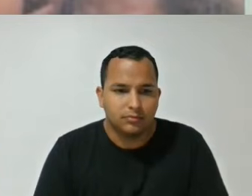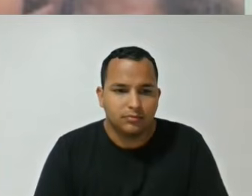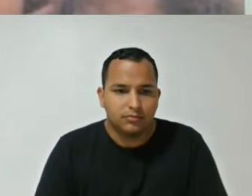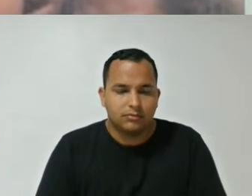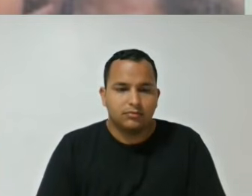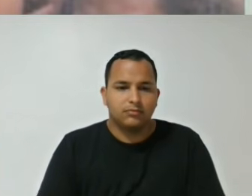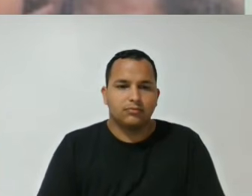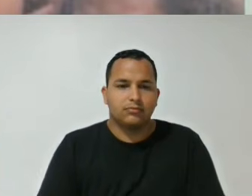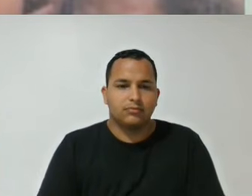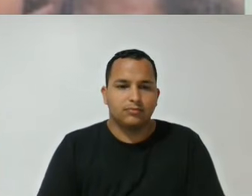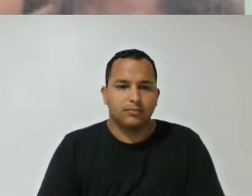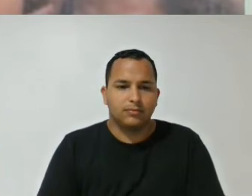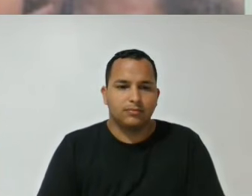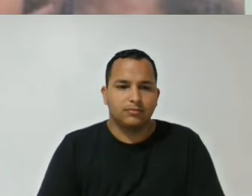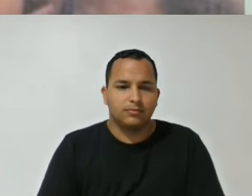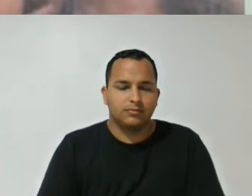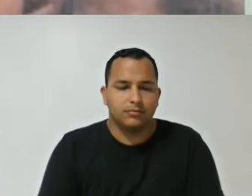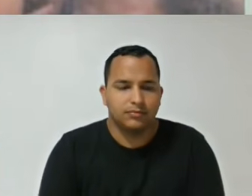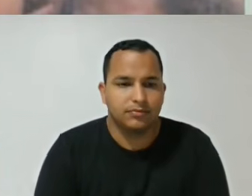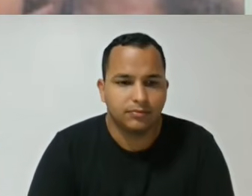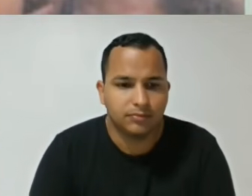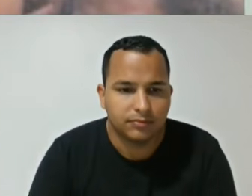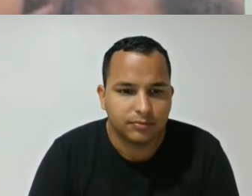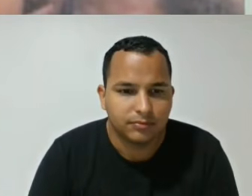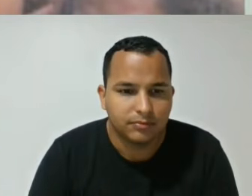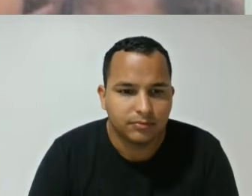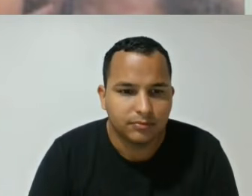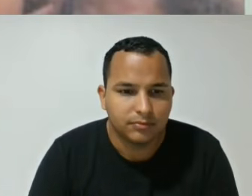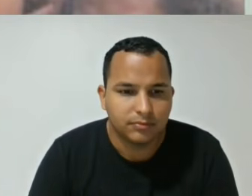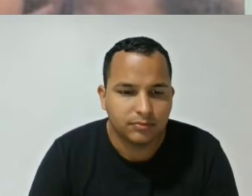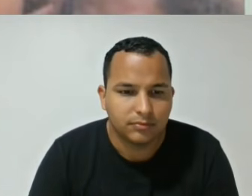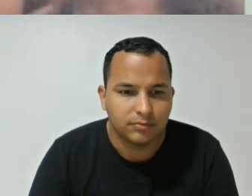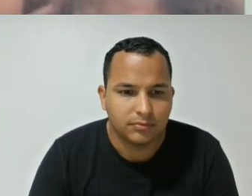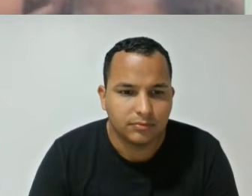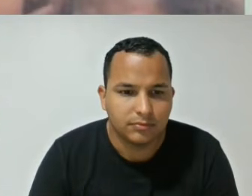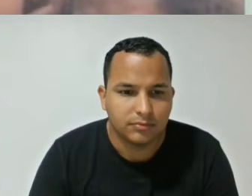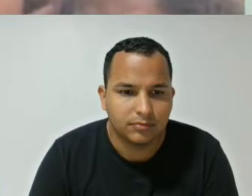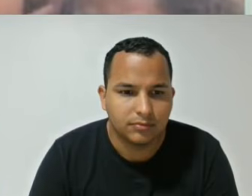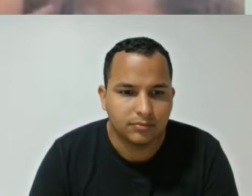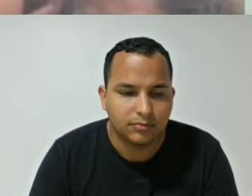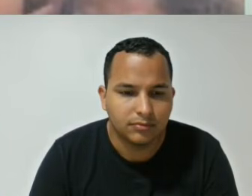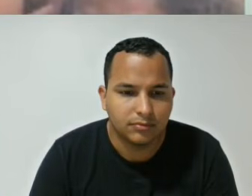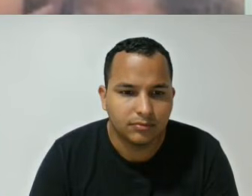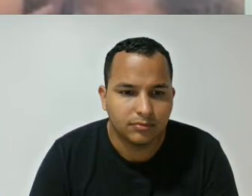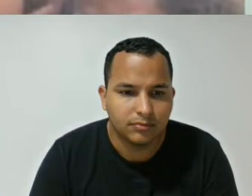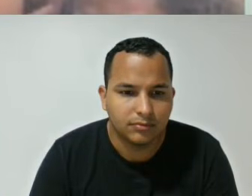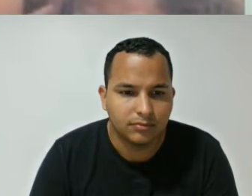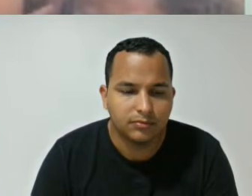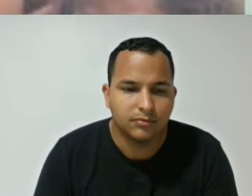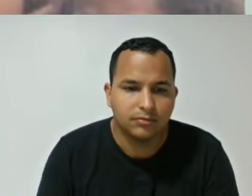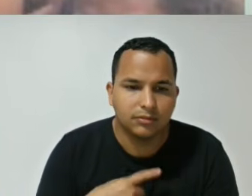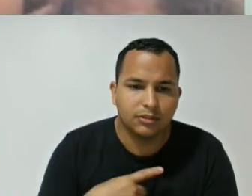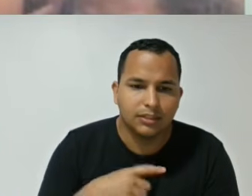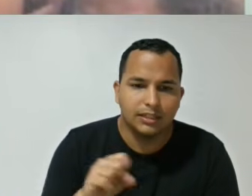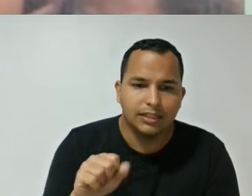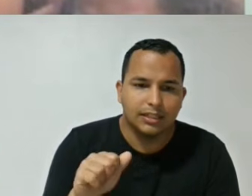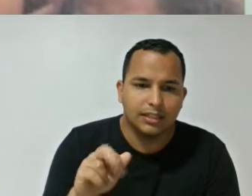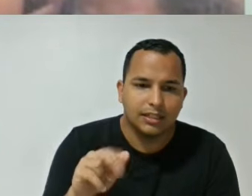Mais um. 2002, esse sarau. É, A gente fazia o sarau aqui nessa parede aqui 2000